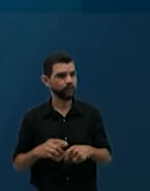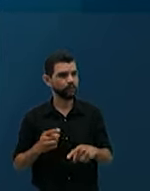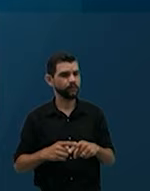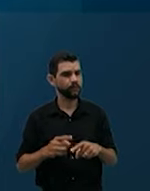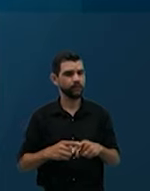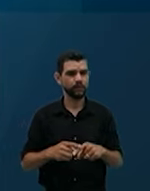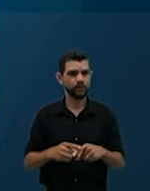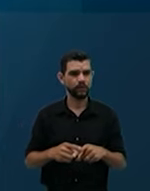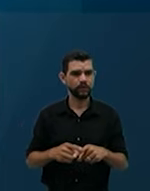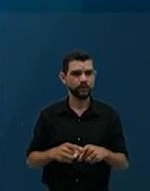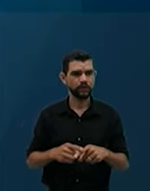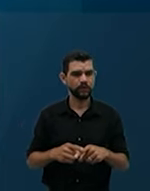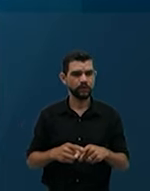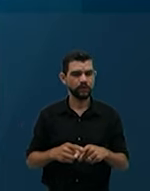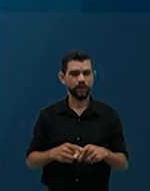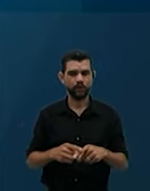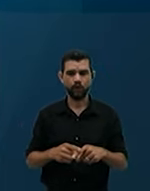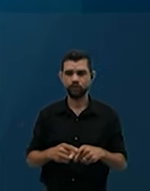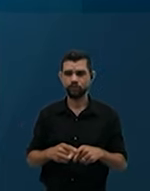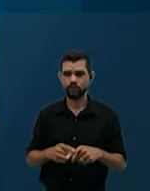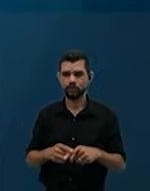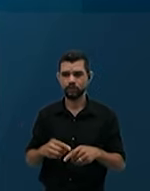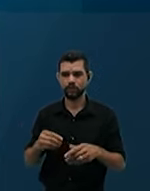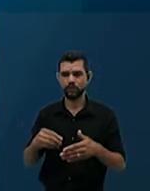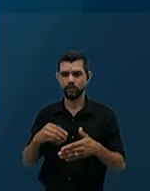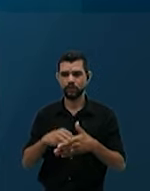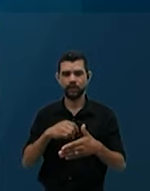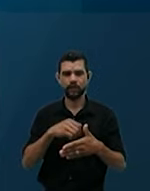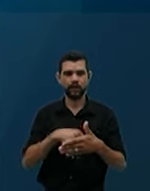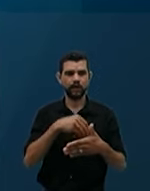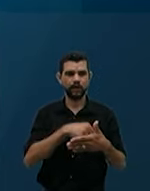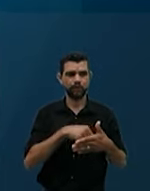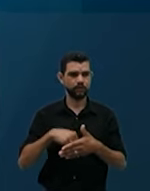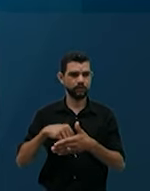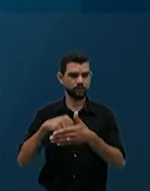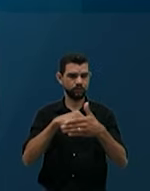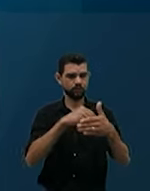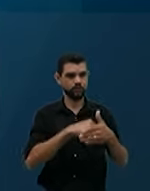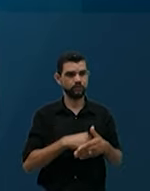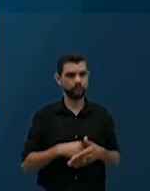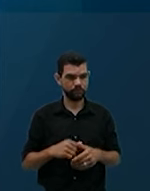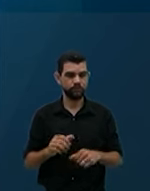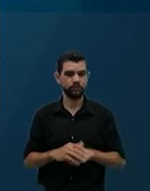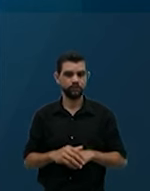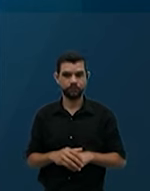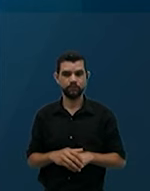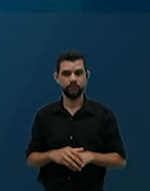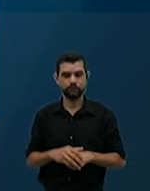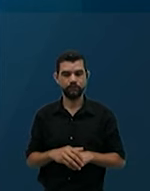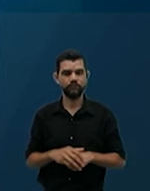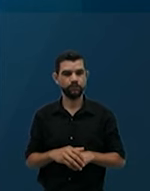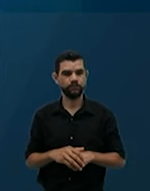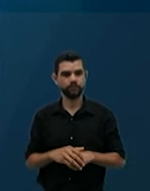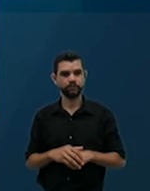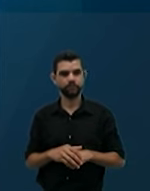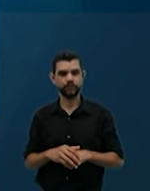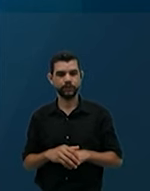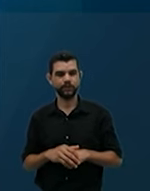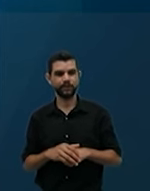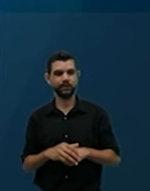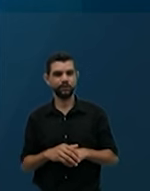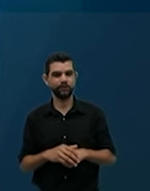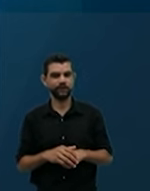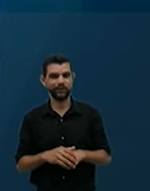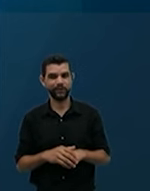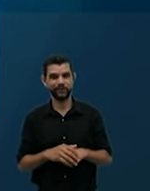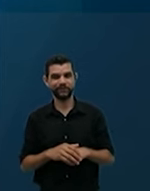recurso cabível é o recurso ordinário? Eu acho que aqui, até pela qualidade do recorrente, fica muito difícil escusar o